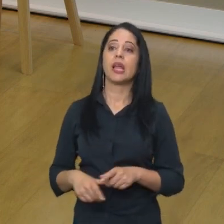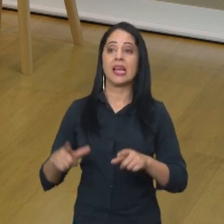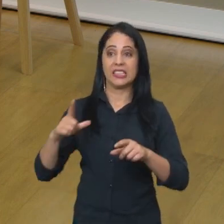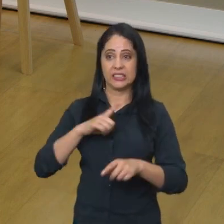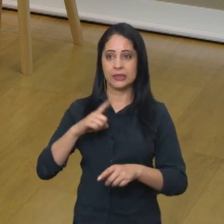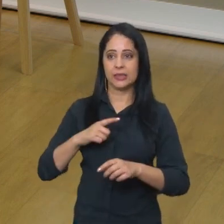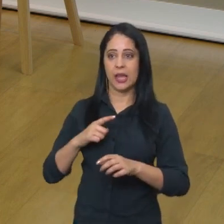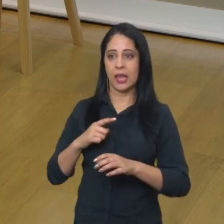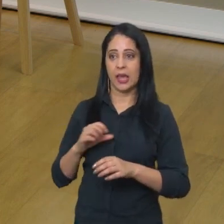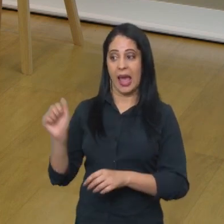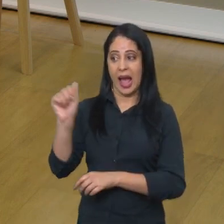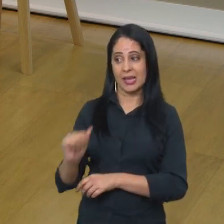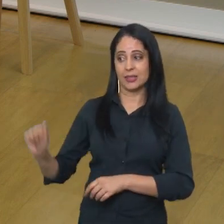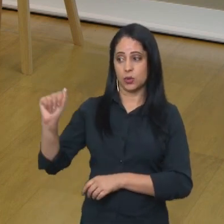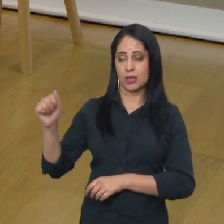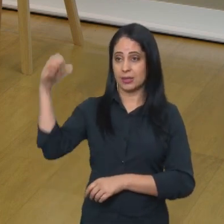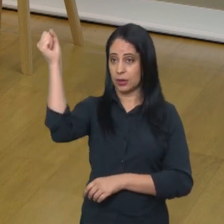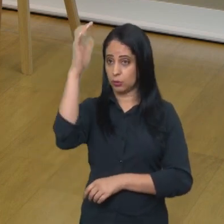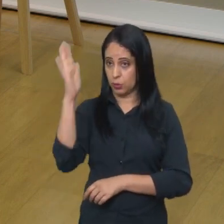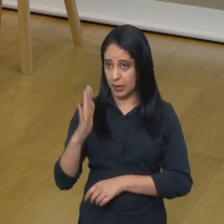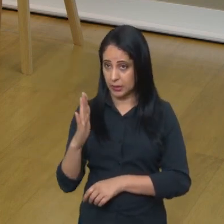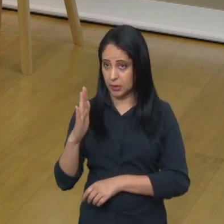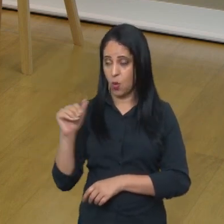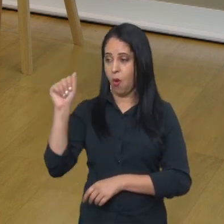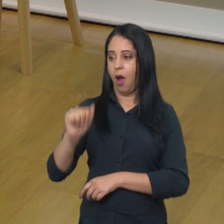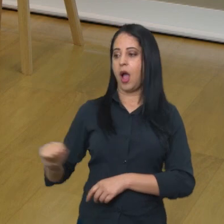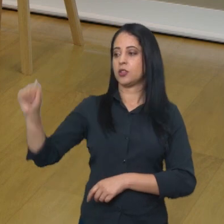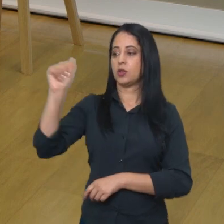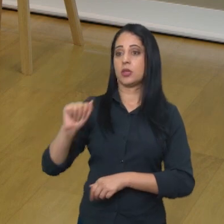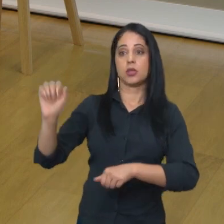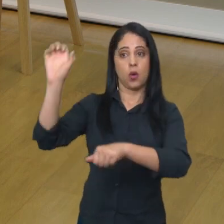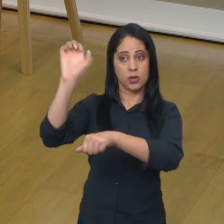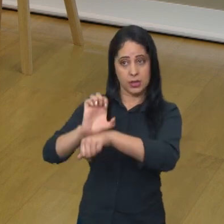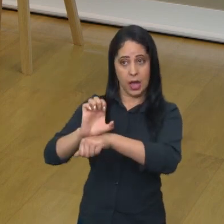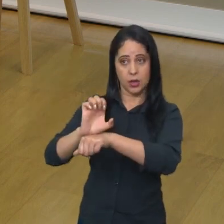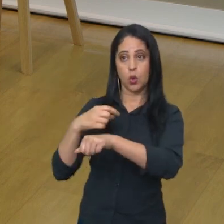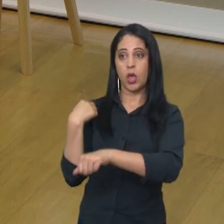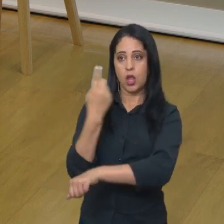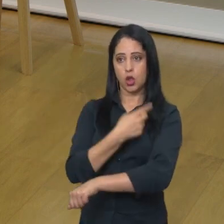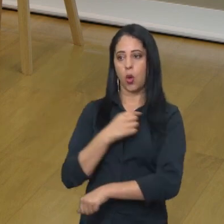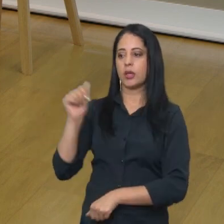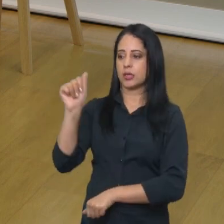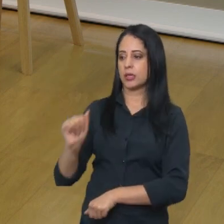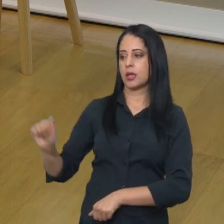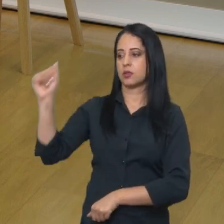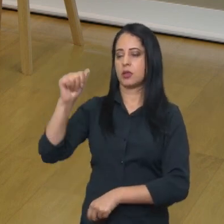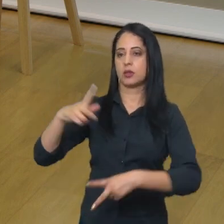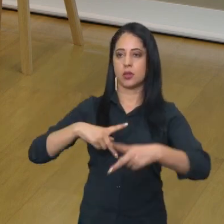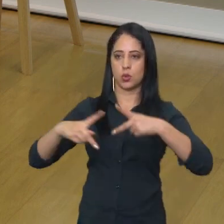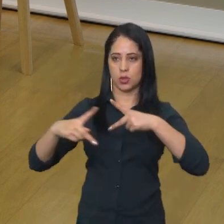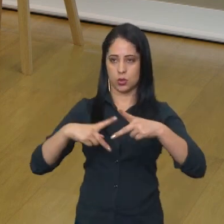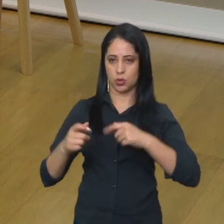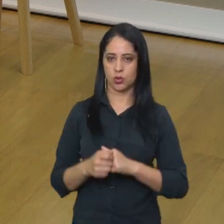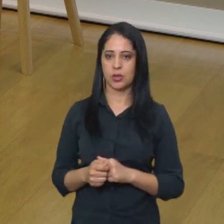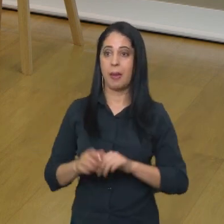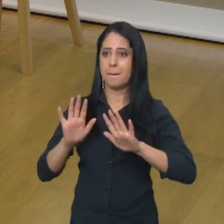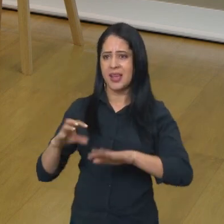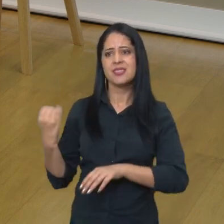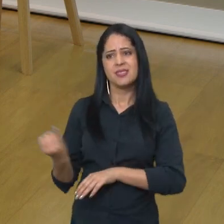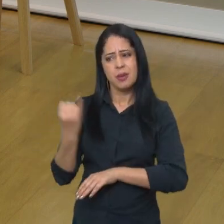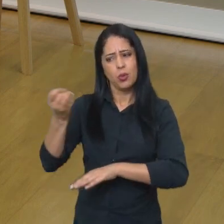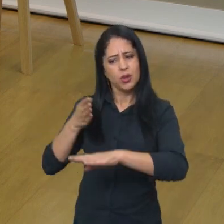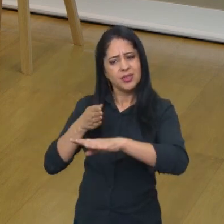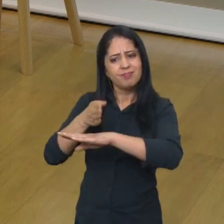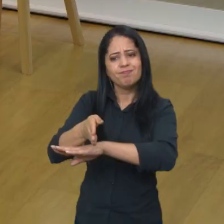Tem a nacional, tem a estadual e tem a cada sub-regional. Nós somos uma sub-regional, né? Mas é muito importante